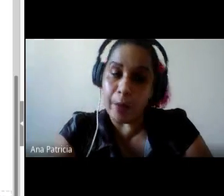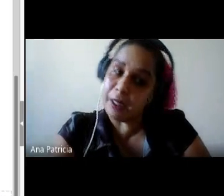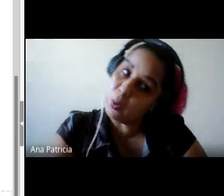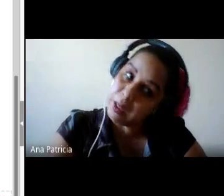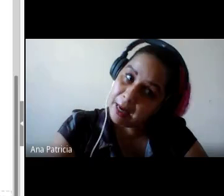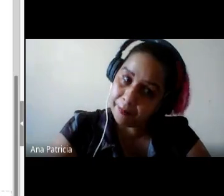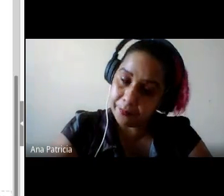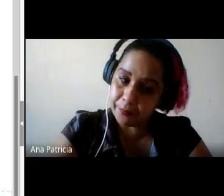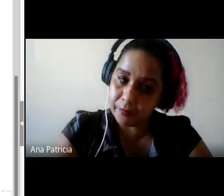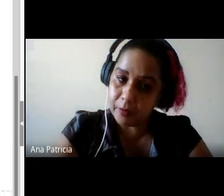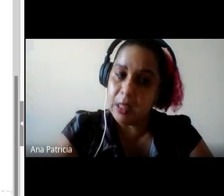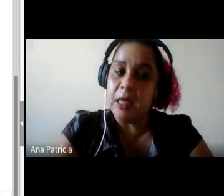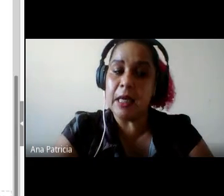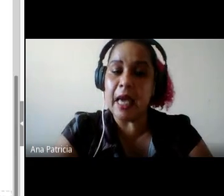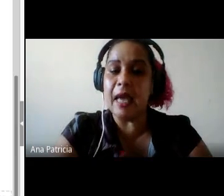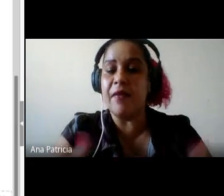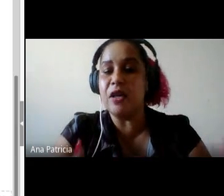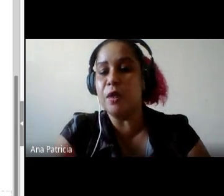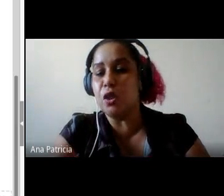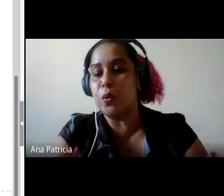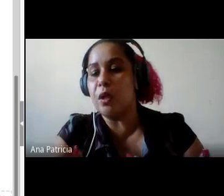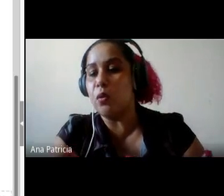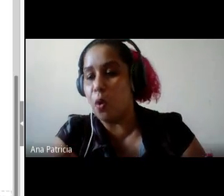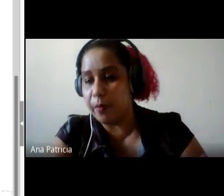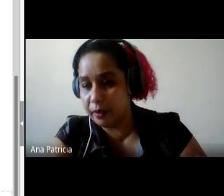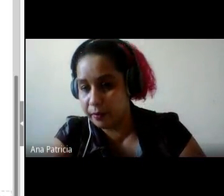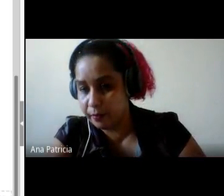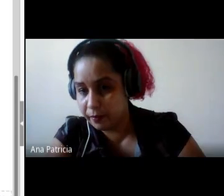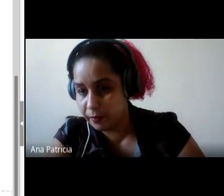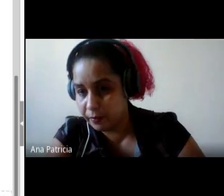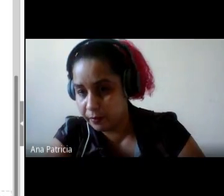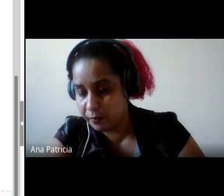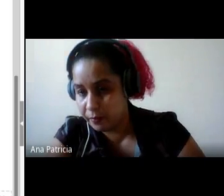sinal particular, que ele vai substituir o nome.